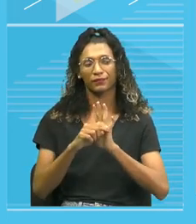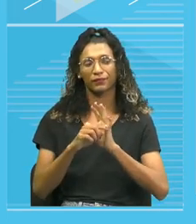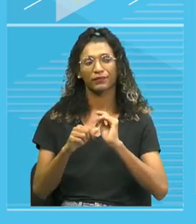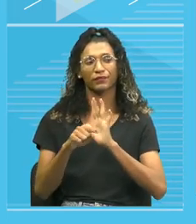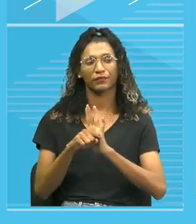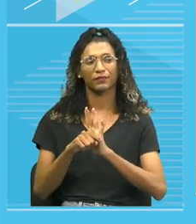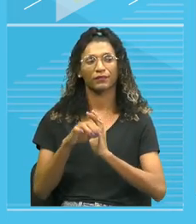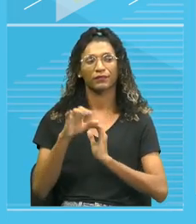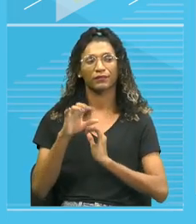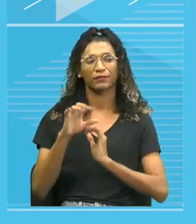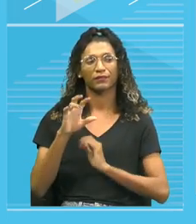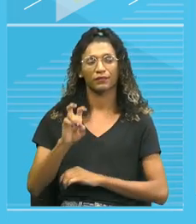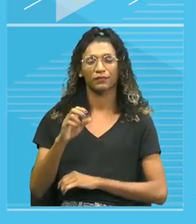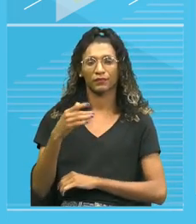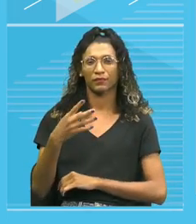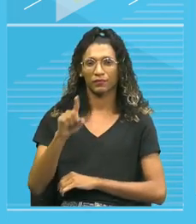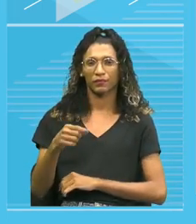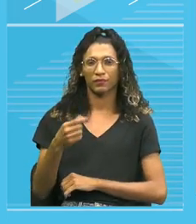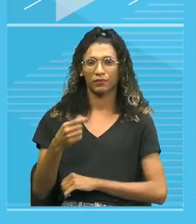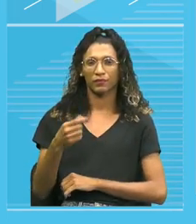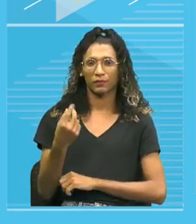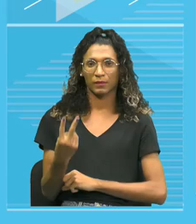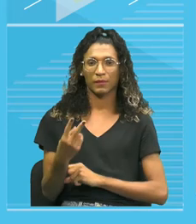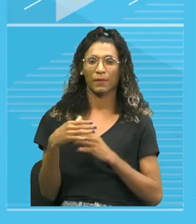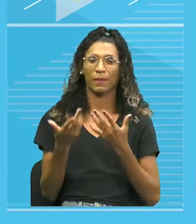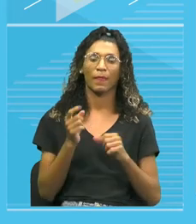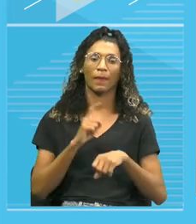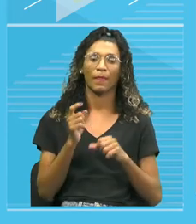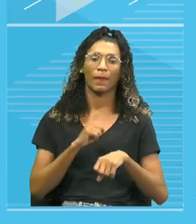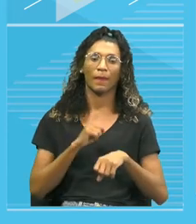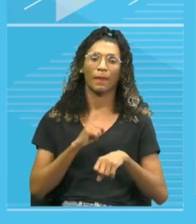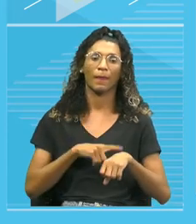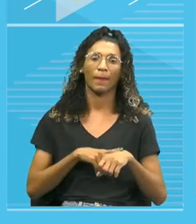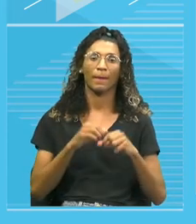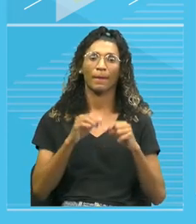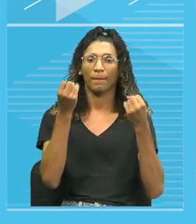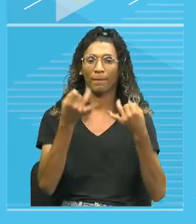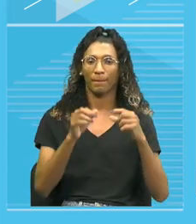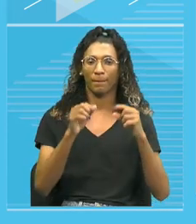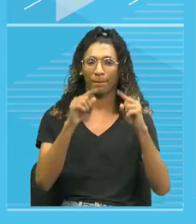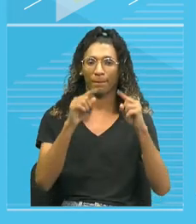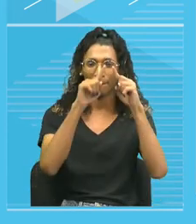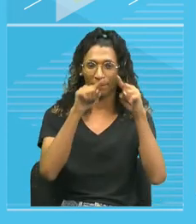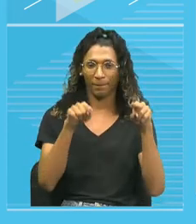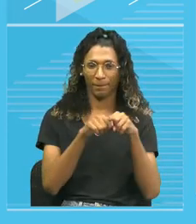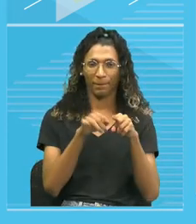,2 quando a gente for botar aqui o valor do delta h